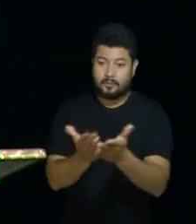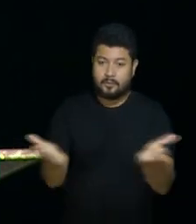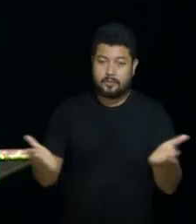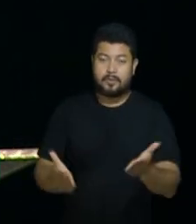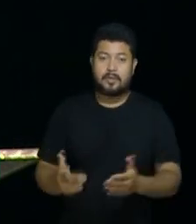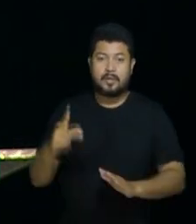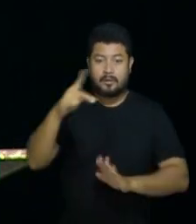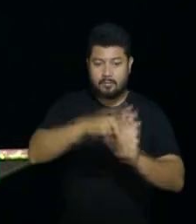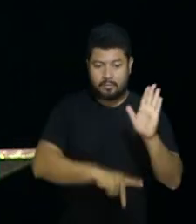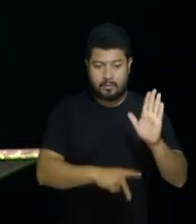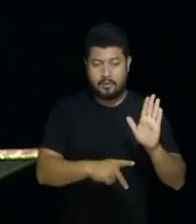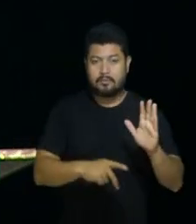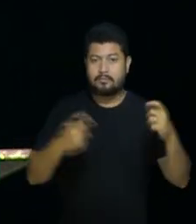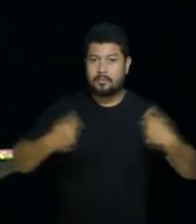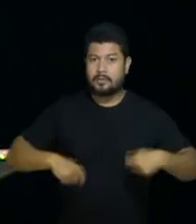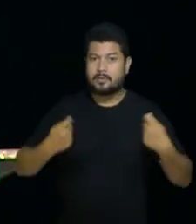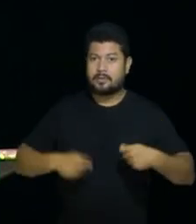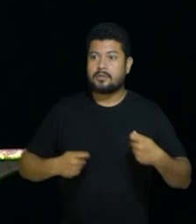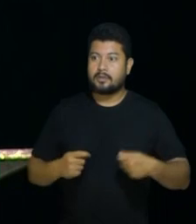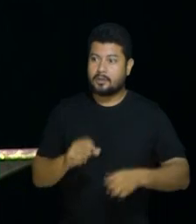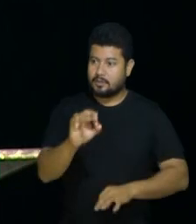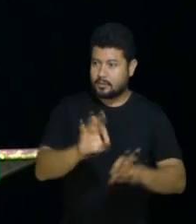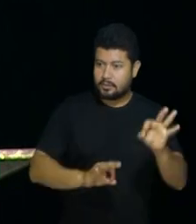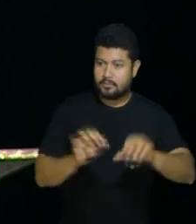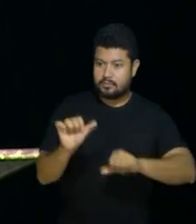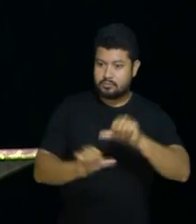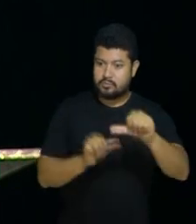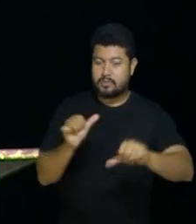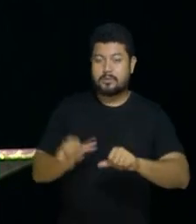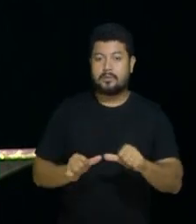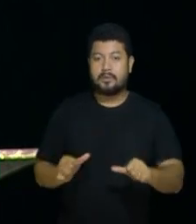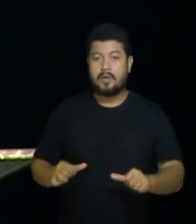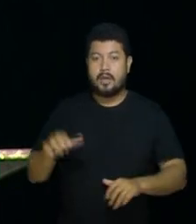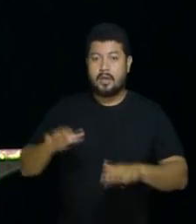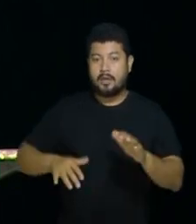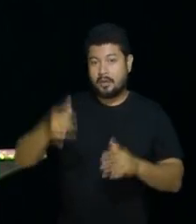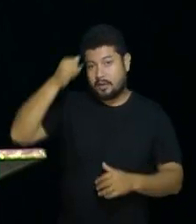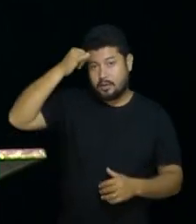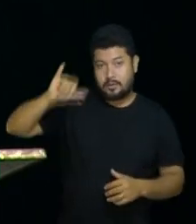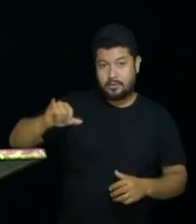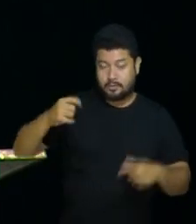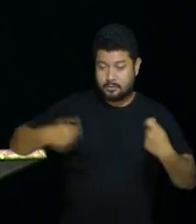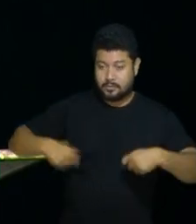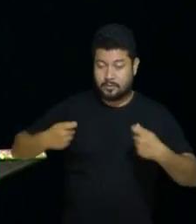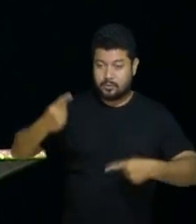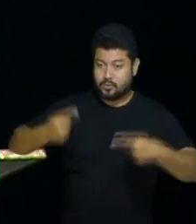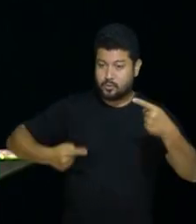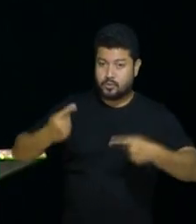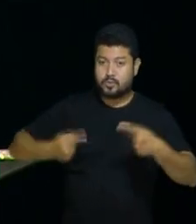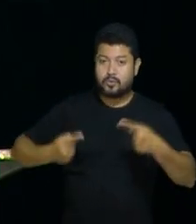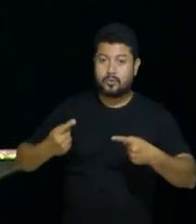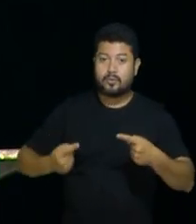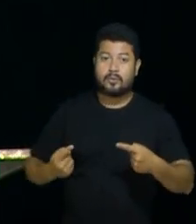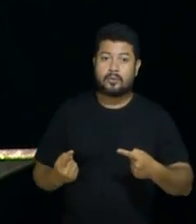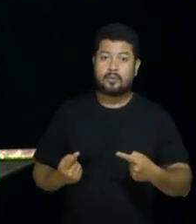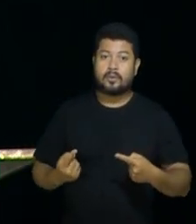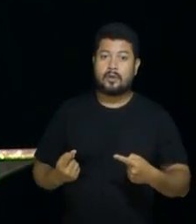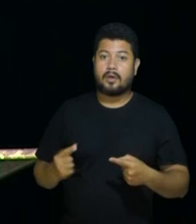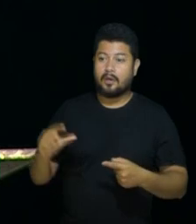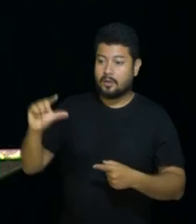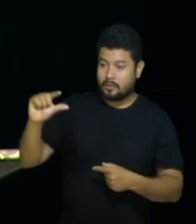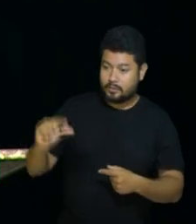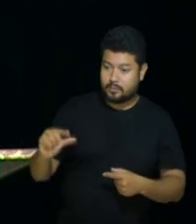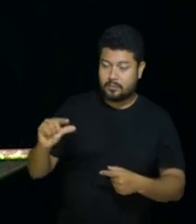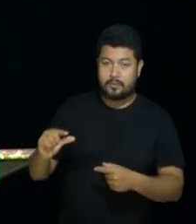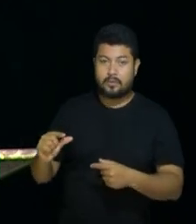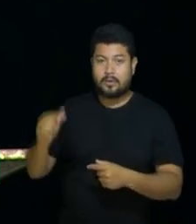precisa sim de aprimoramento dessa casa. A questão de prevenção, nós temos que discutir que há que ficar um valor menor para prevenção.